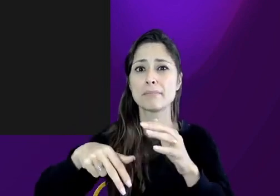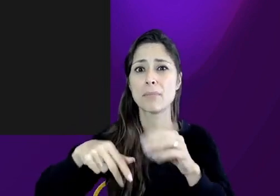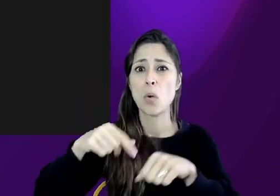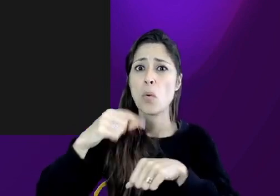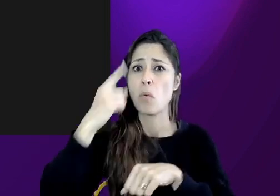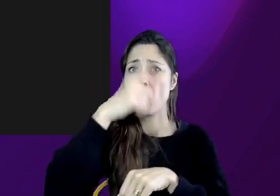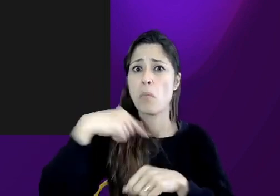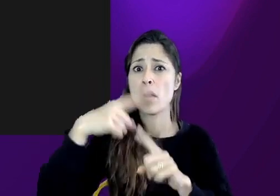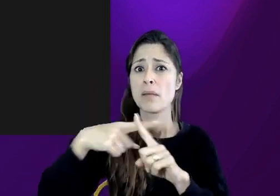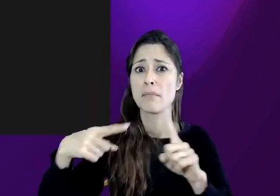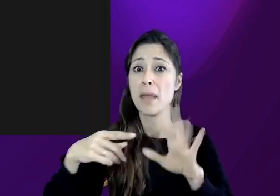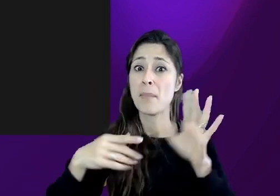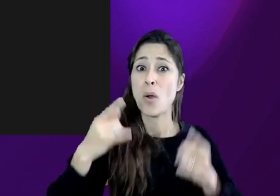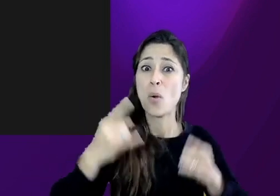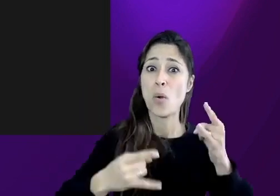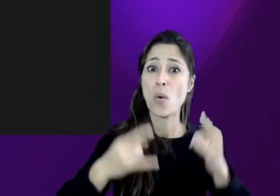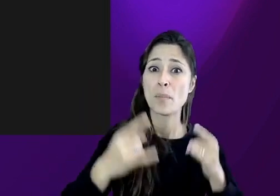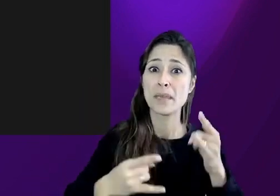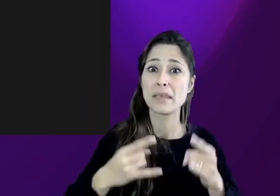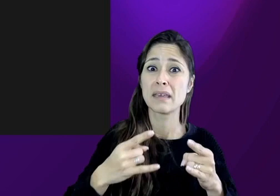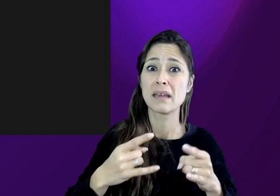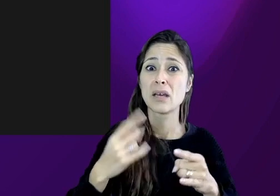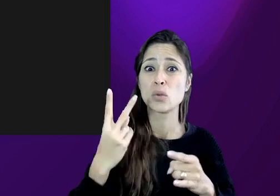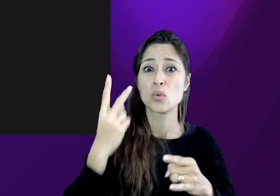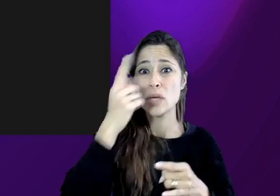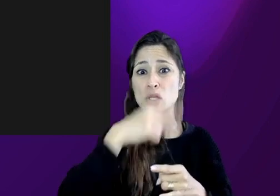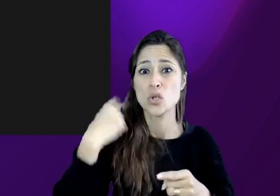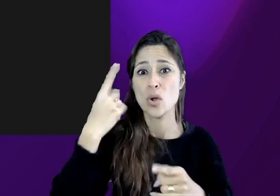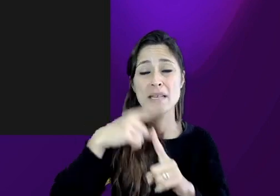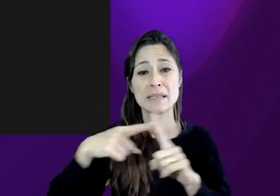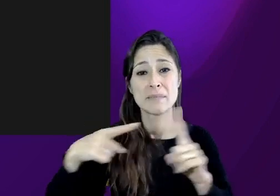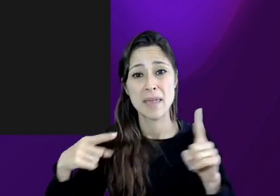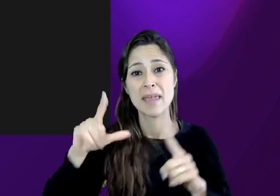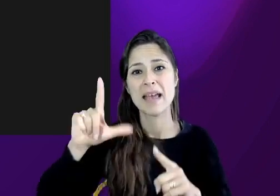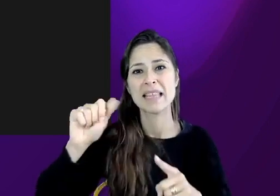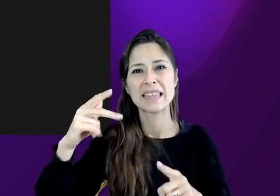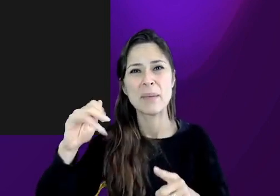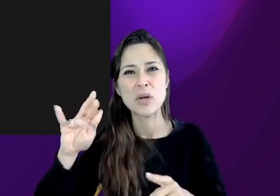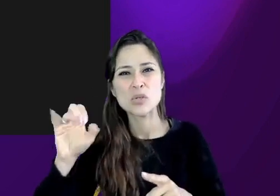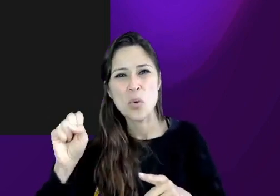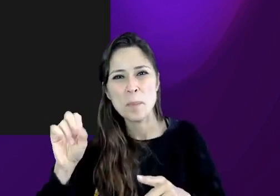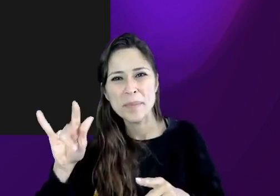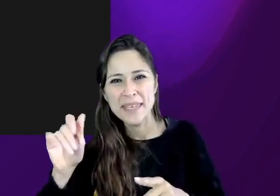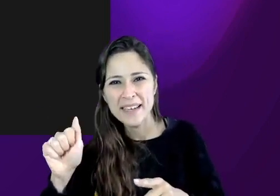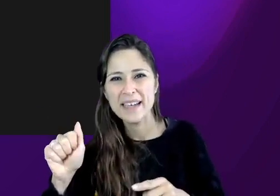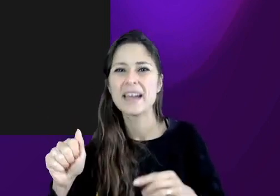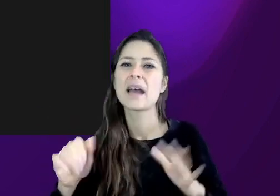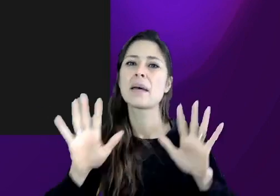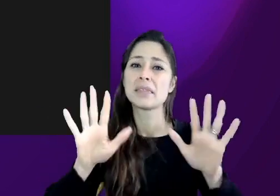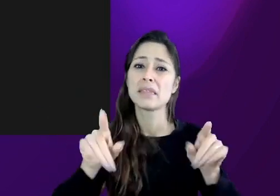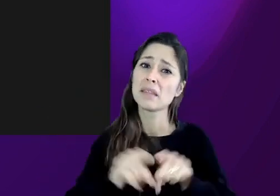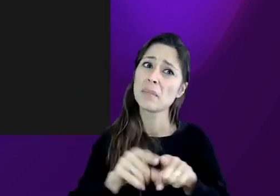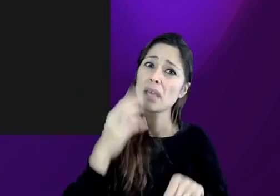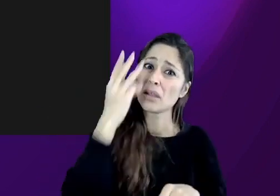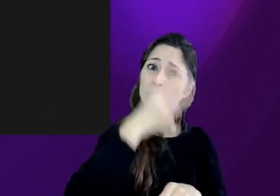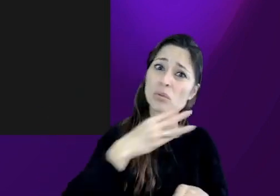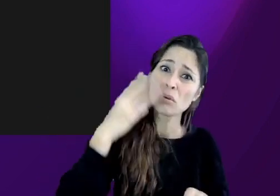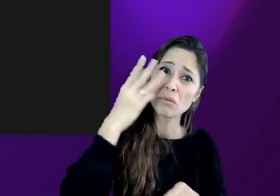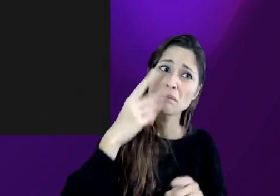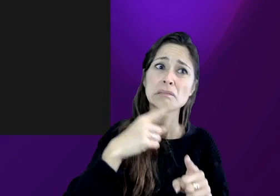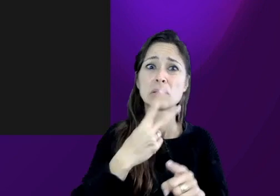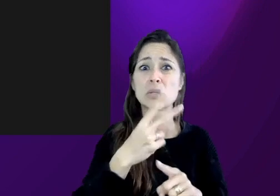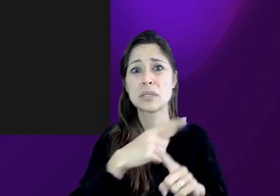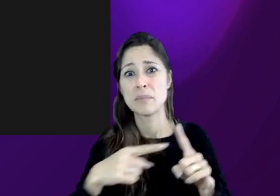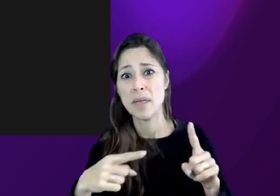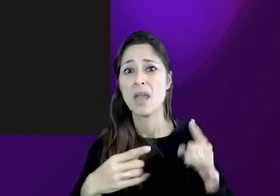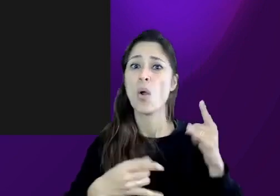demora 2h30 na laparoscopia, em relação à aberta, e 3 horas, 2h30, 3 horas no robô.